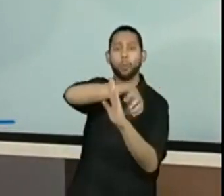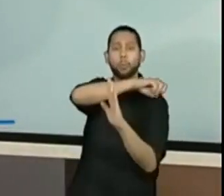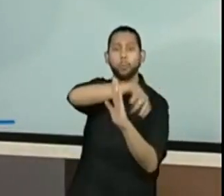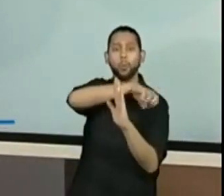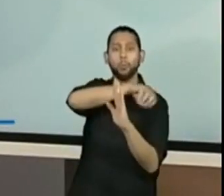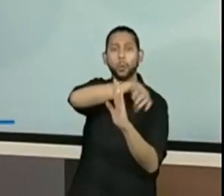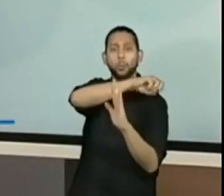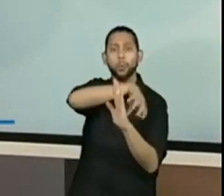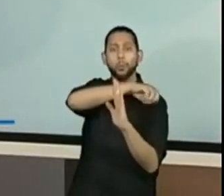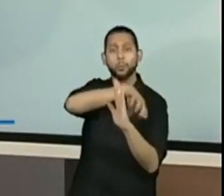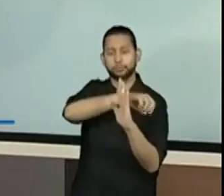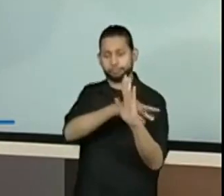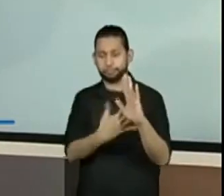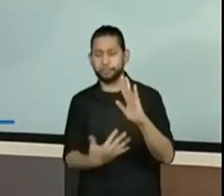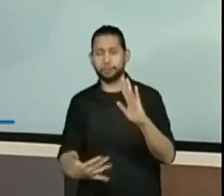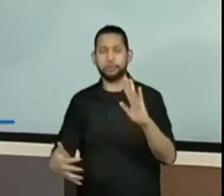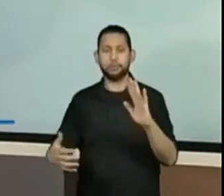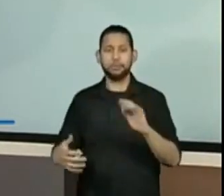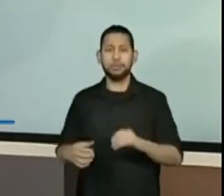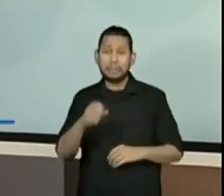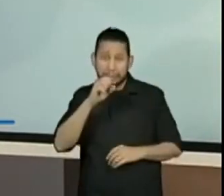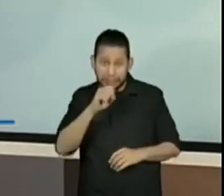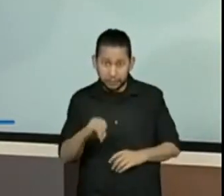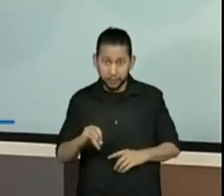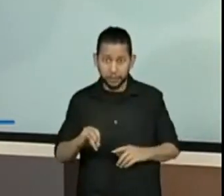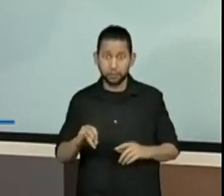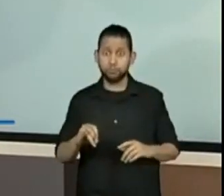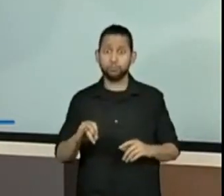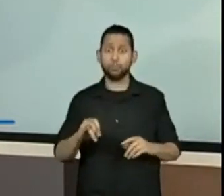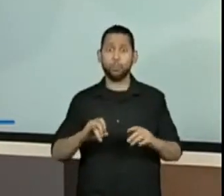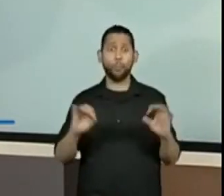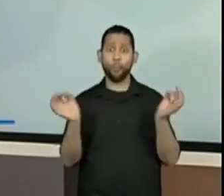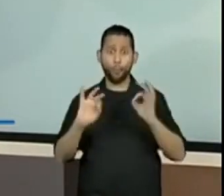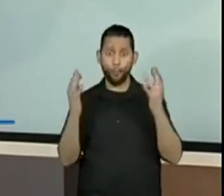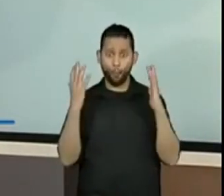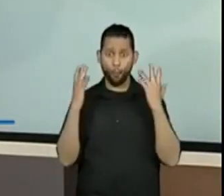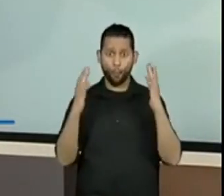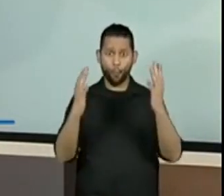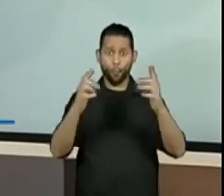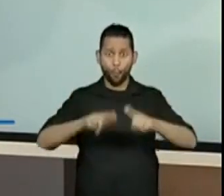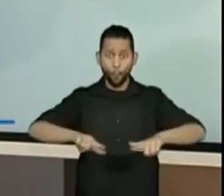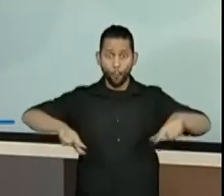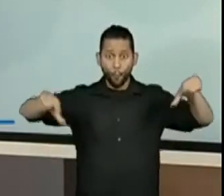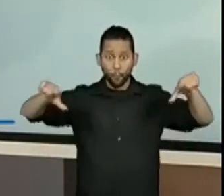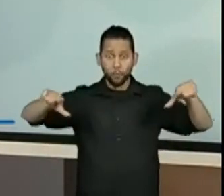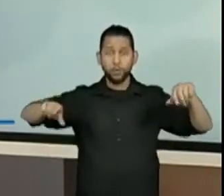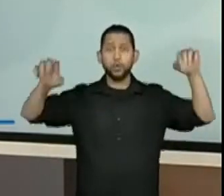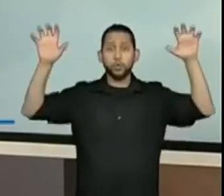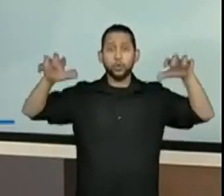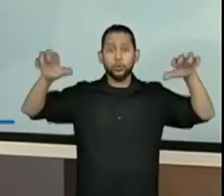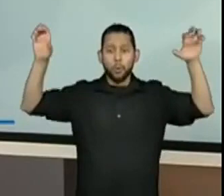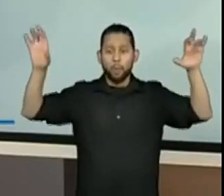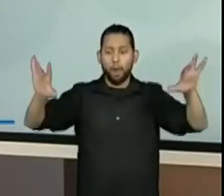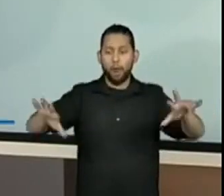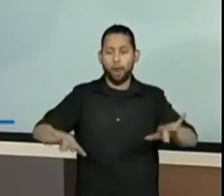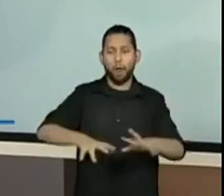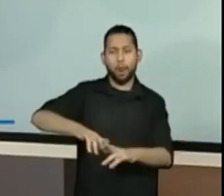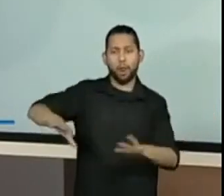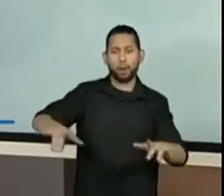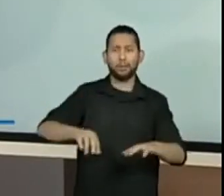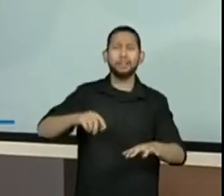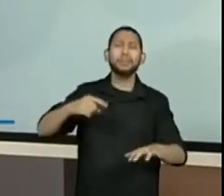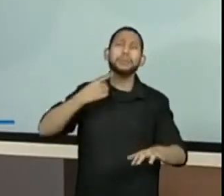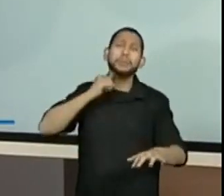importantes para a proteção dos nossos olhos, as matas ciliares são importantes para a manutenção e para a saúde dos